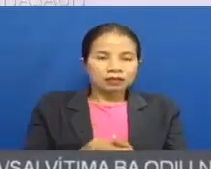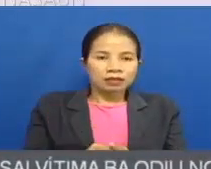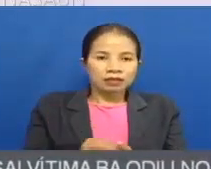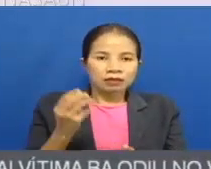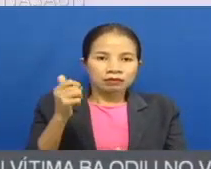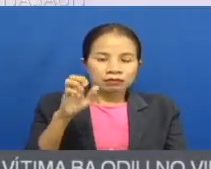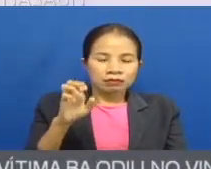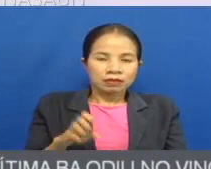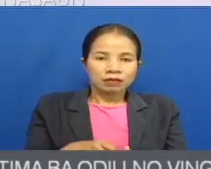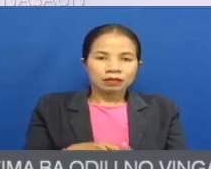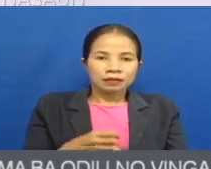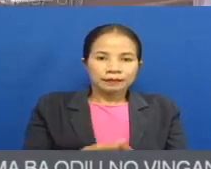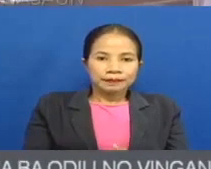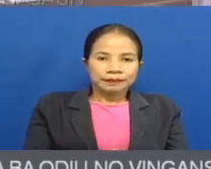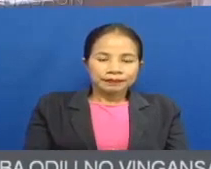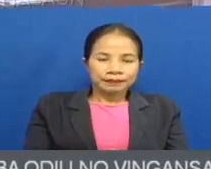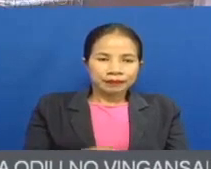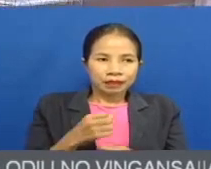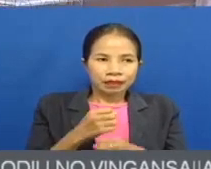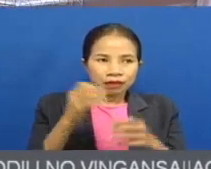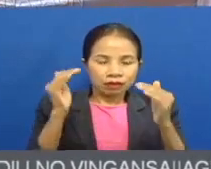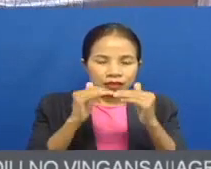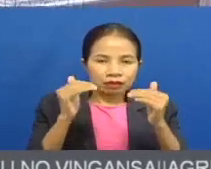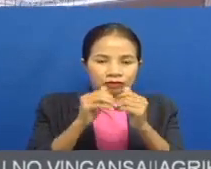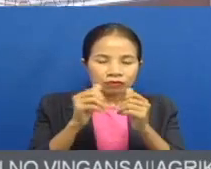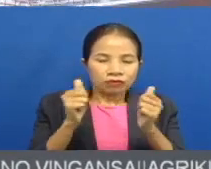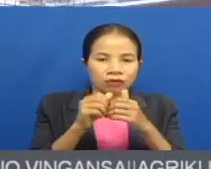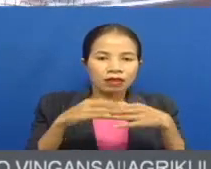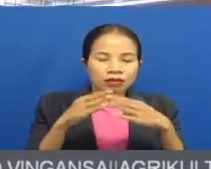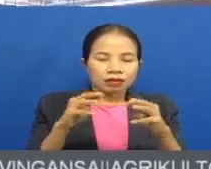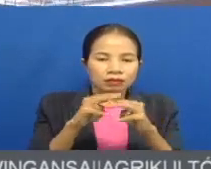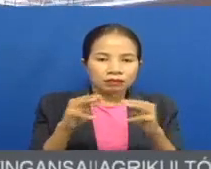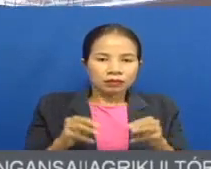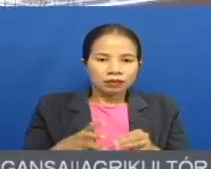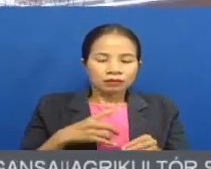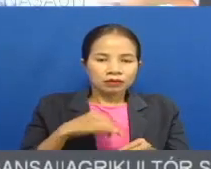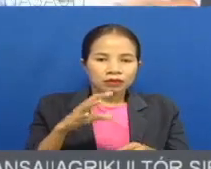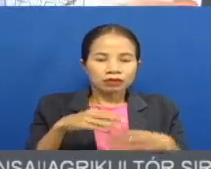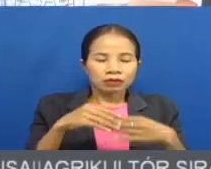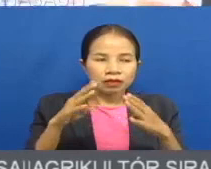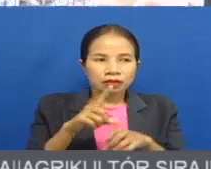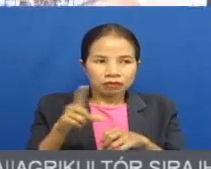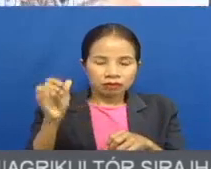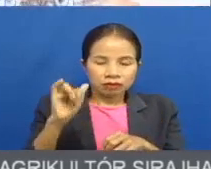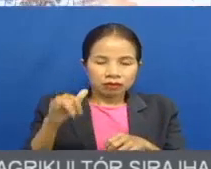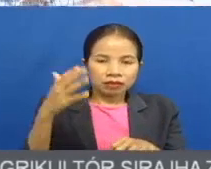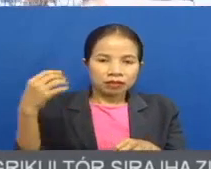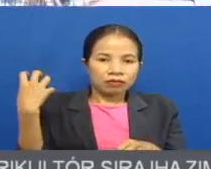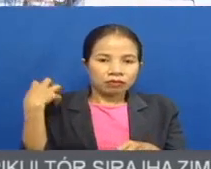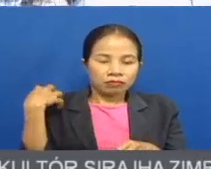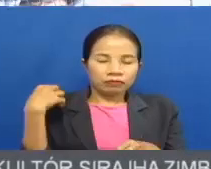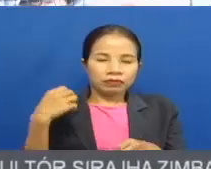Zermano Santana Brites Dias, a foi halo encontro com a autoridade município dele, no autoridade local Sira e